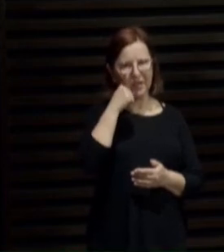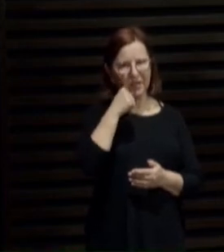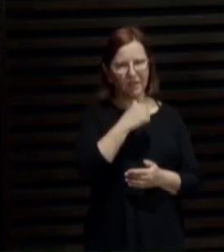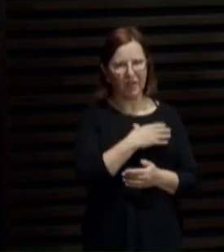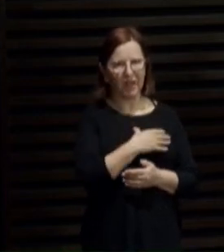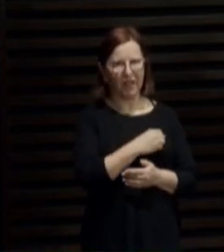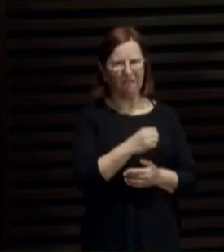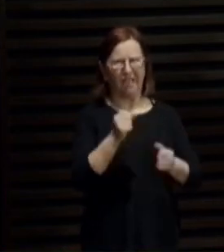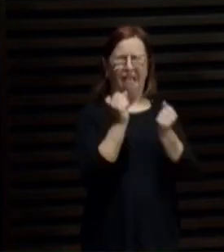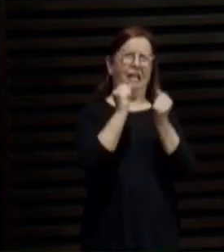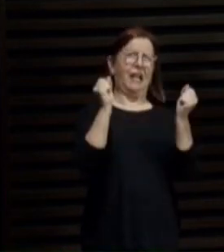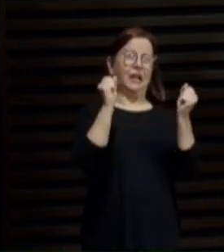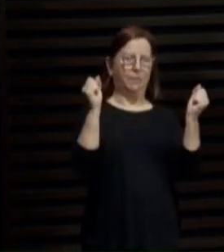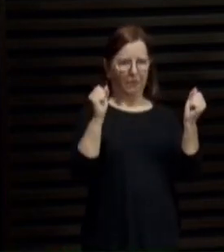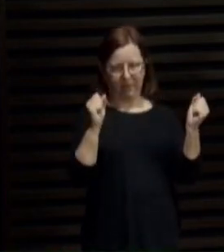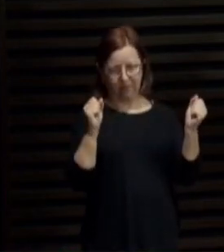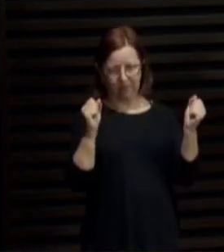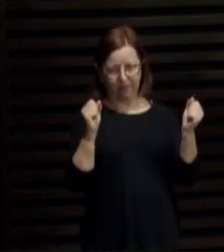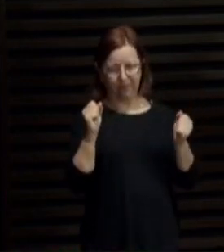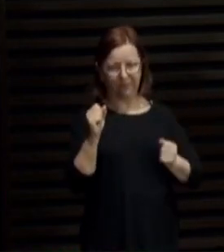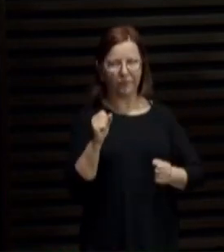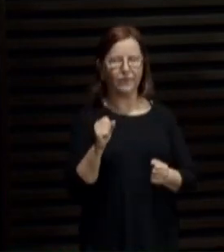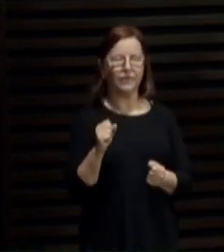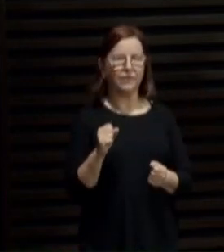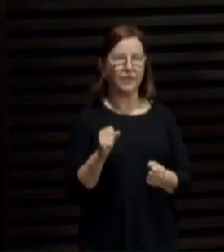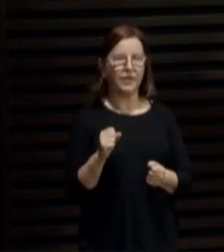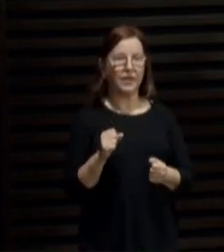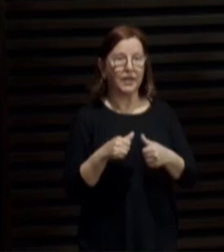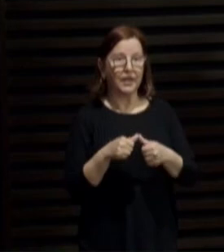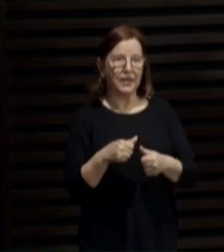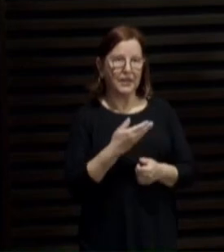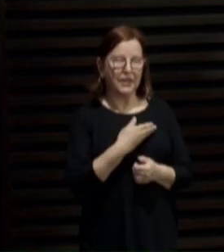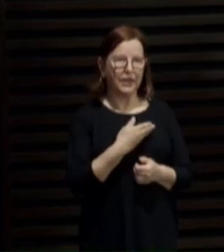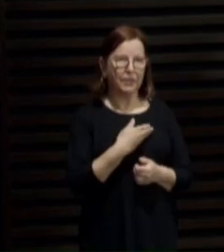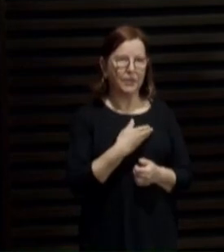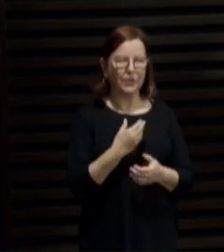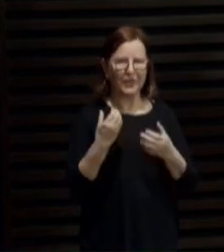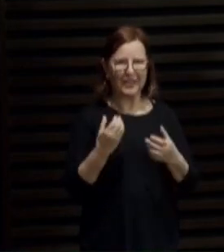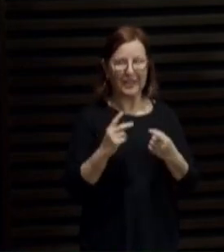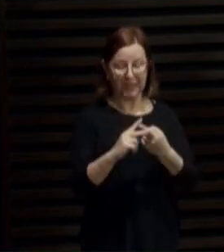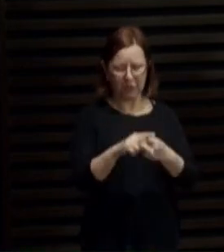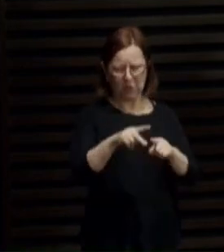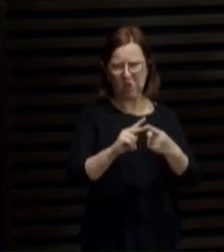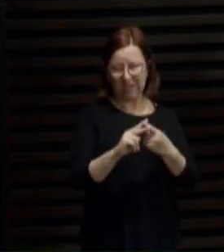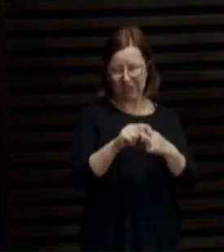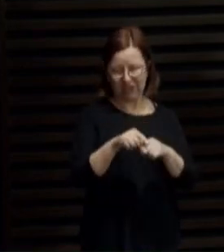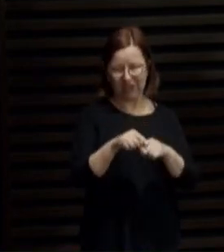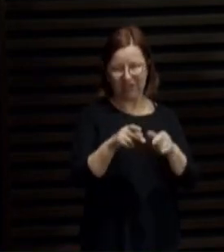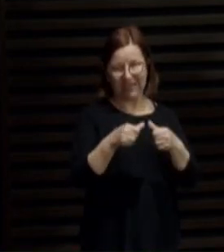ela é muito rebelde, e ele tentou muito corrigir essa filha,